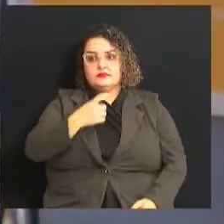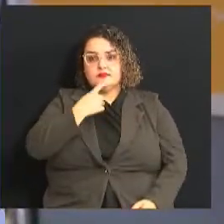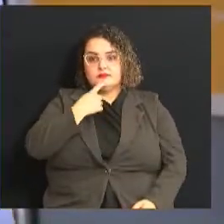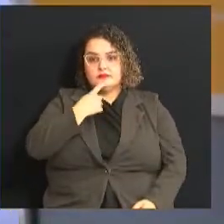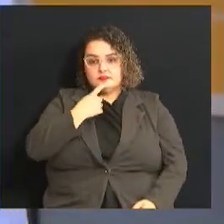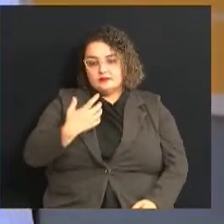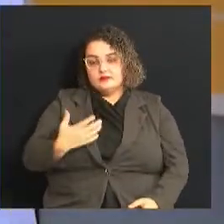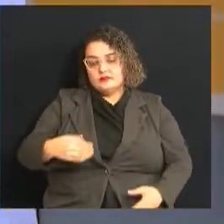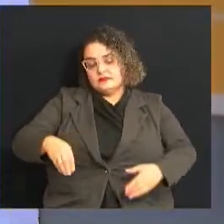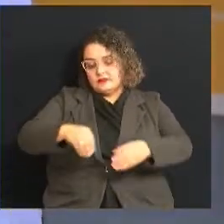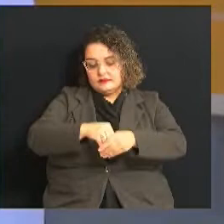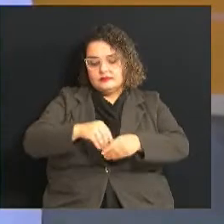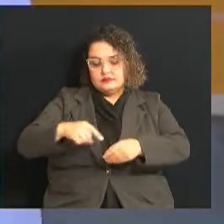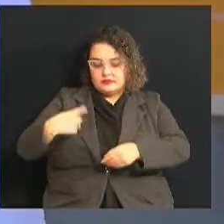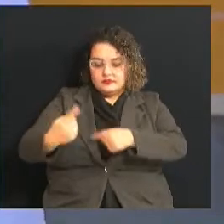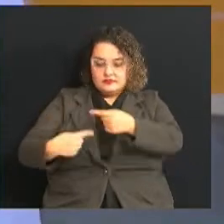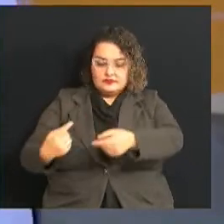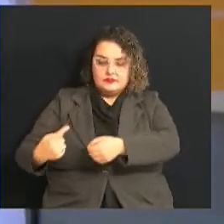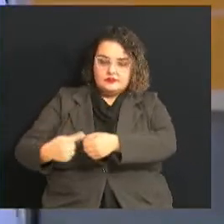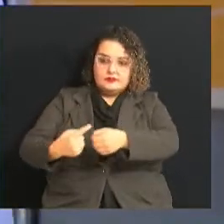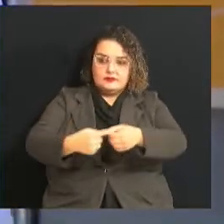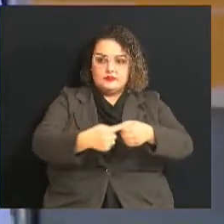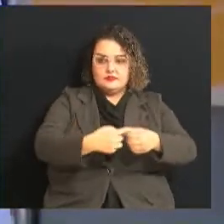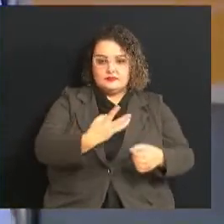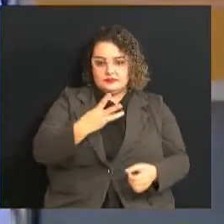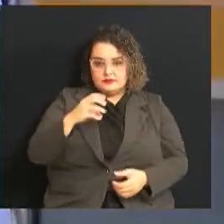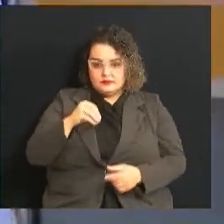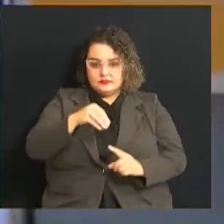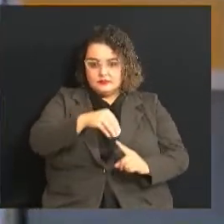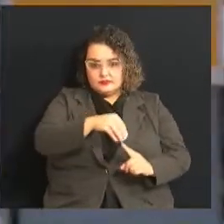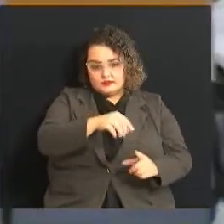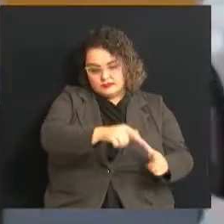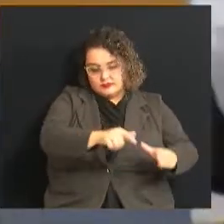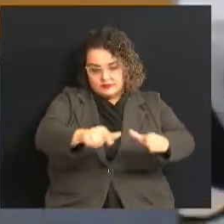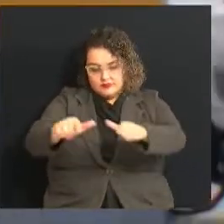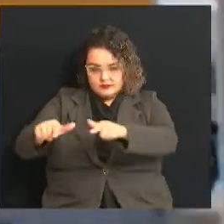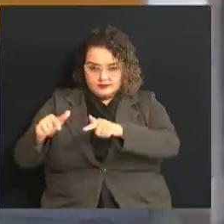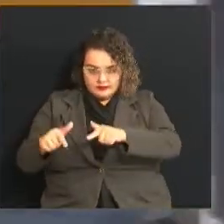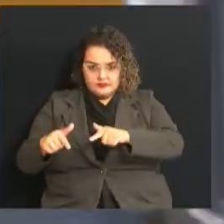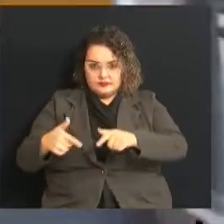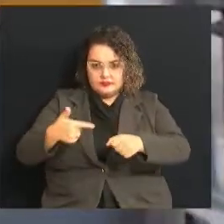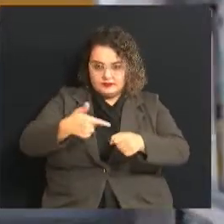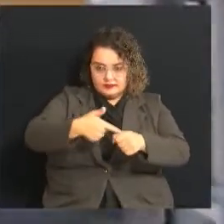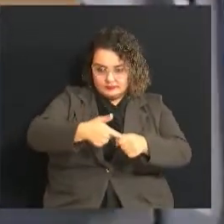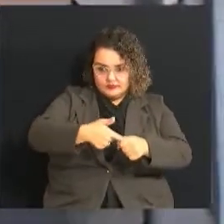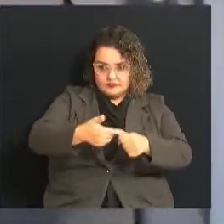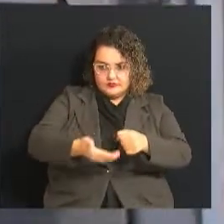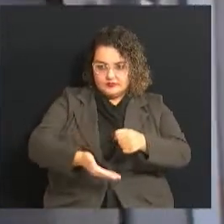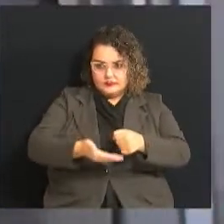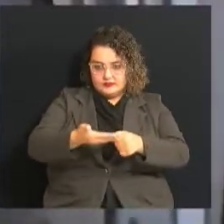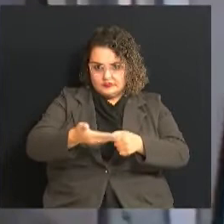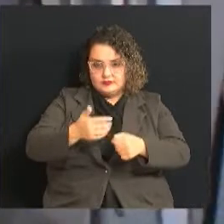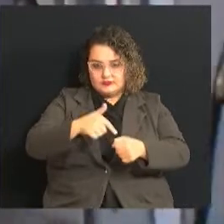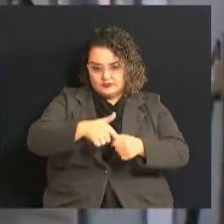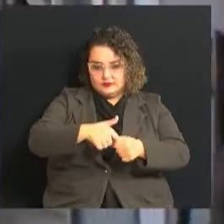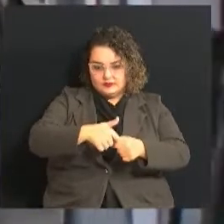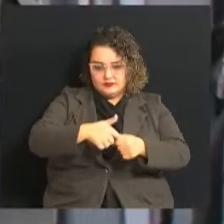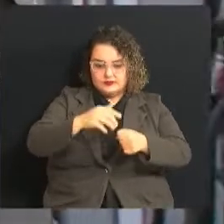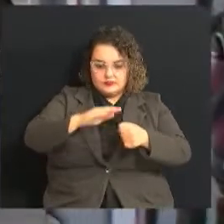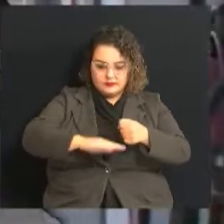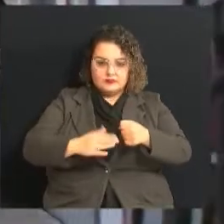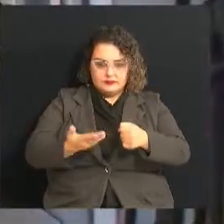estrategicamente disponibilizamos 30 pontos aqui na cidade de Campinas, 30 corredores de fácil acesso,